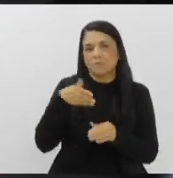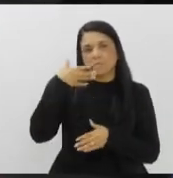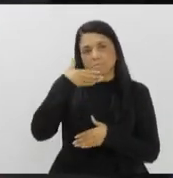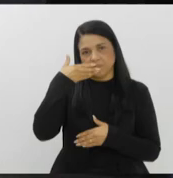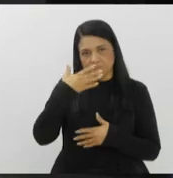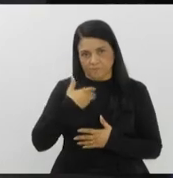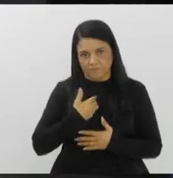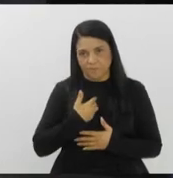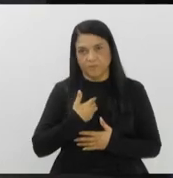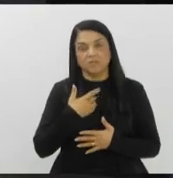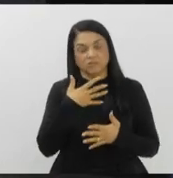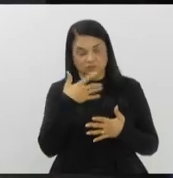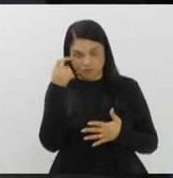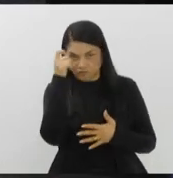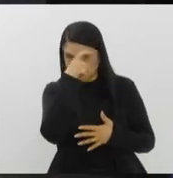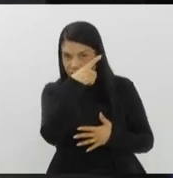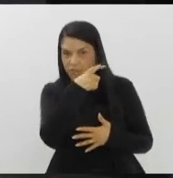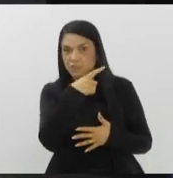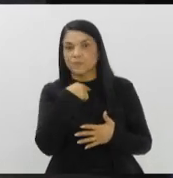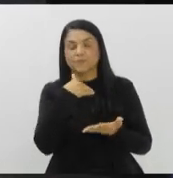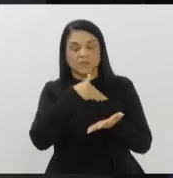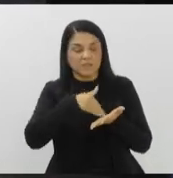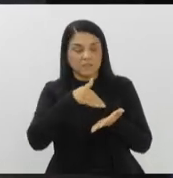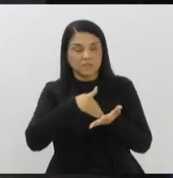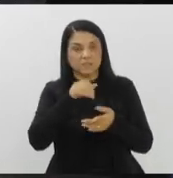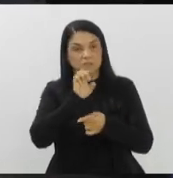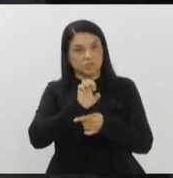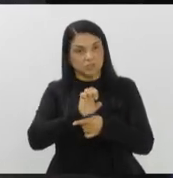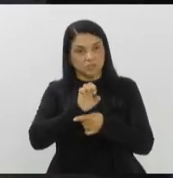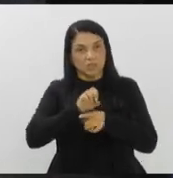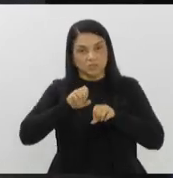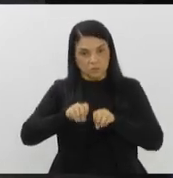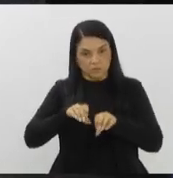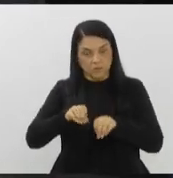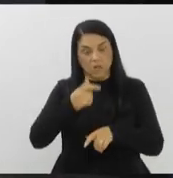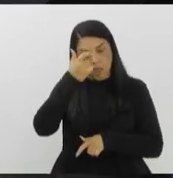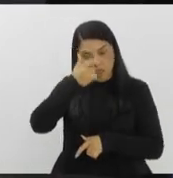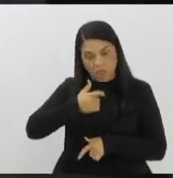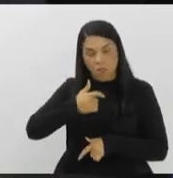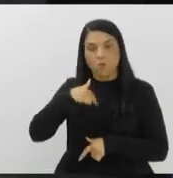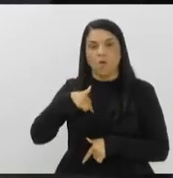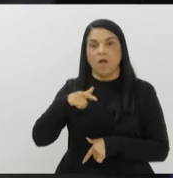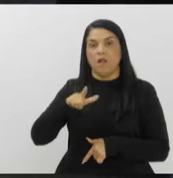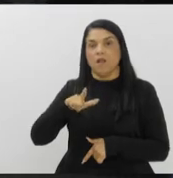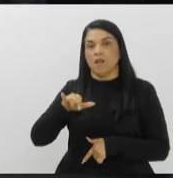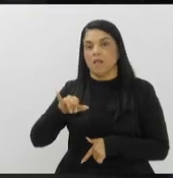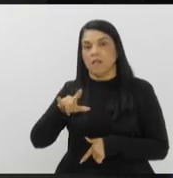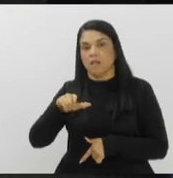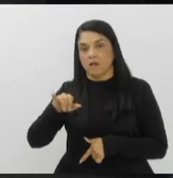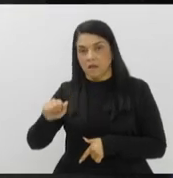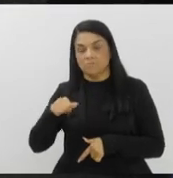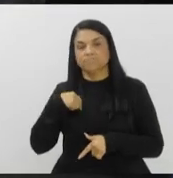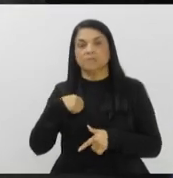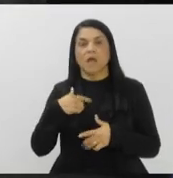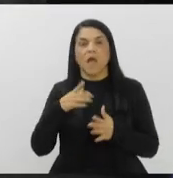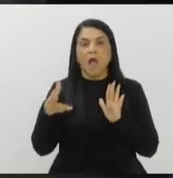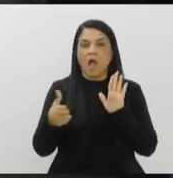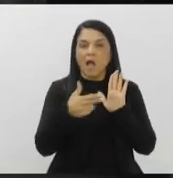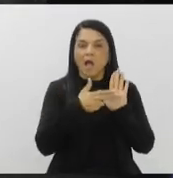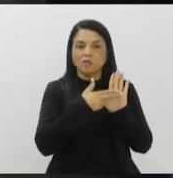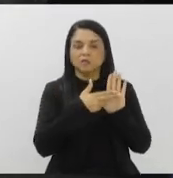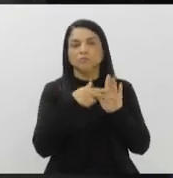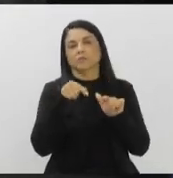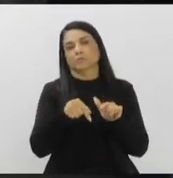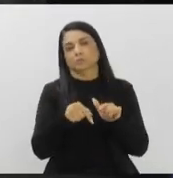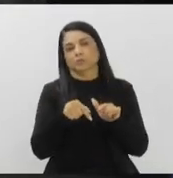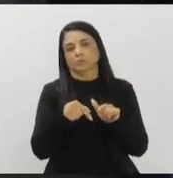Complicado. E algumas, a Secretaria de Estado de Educação, eu e a Lívia assumimos colocar, ainda não sendo regulamentada, já essa proposição, porque a gente